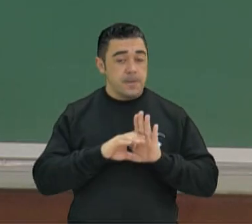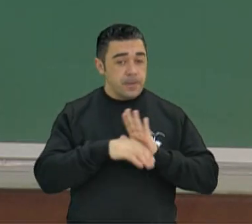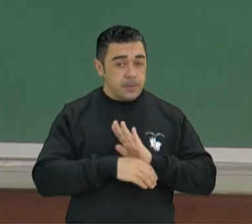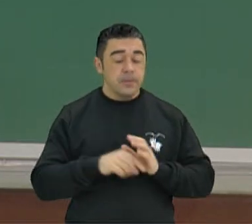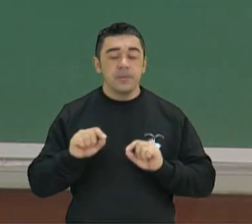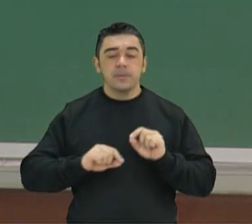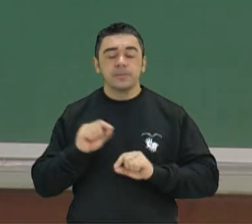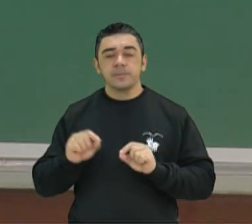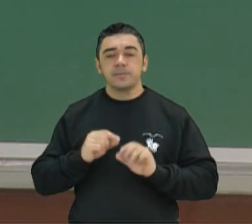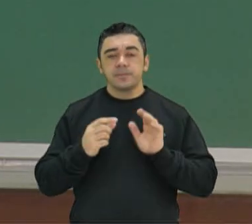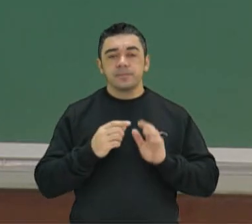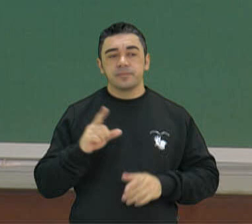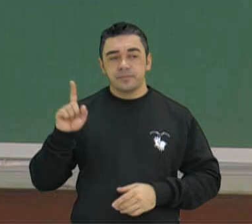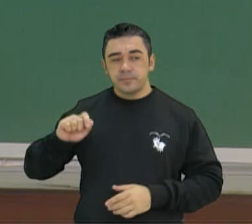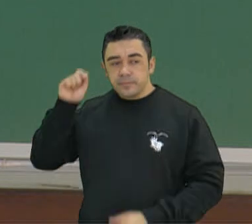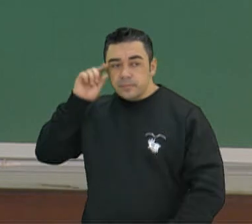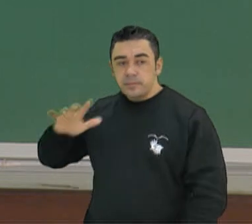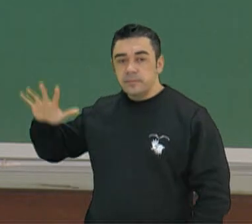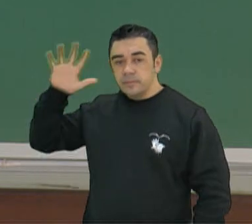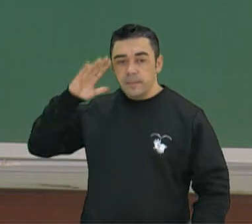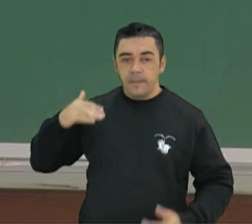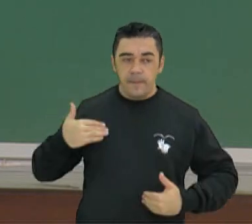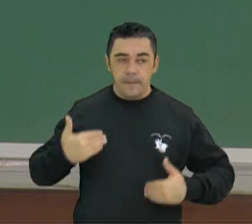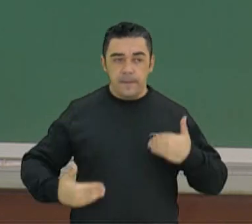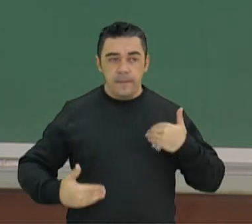a imagem corporal.